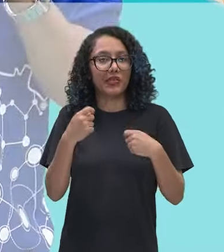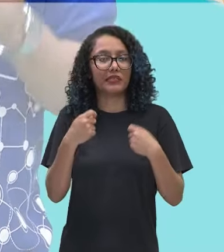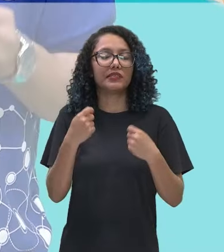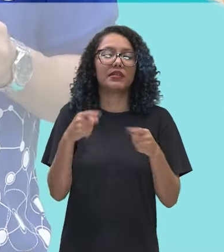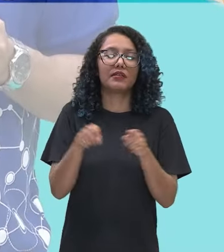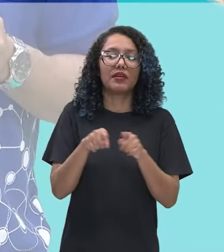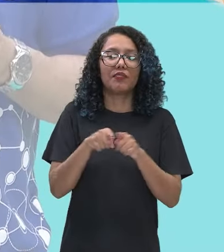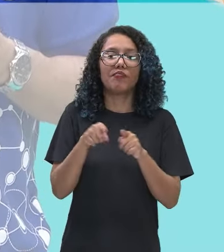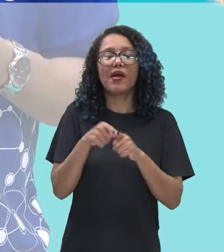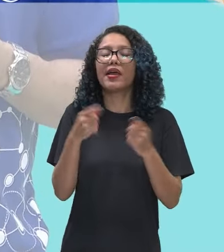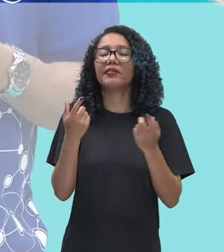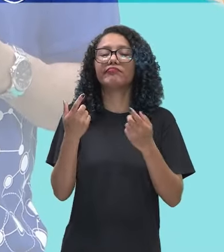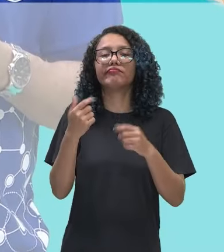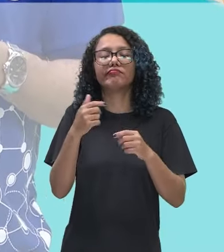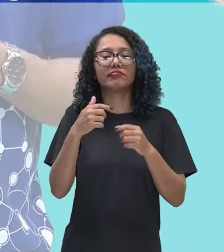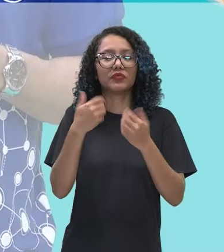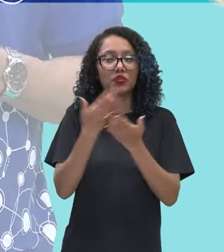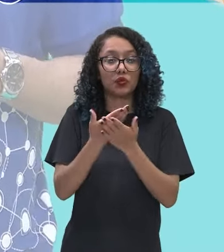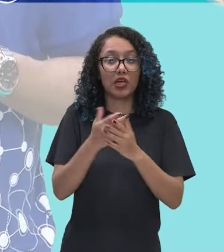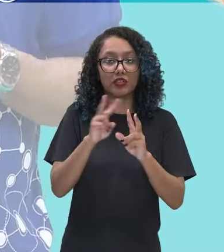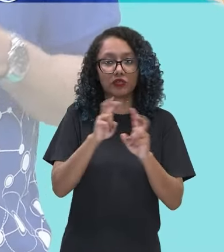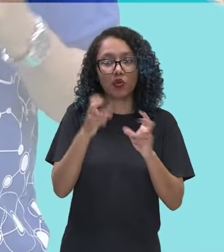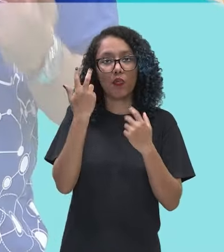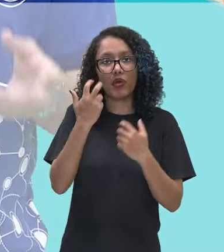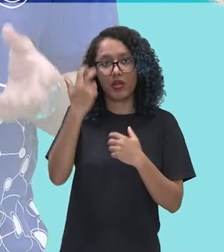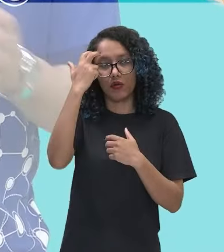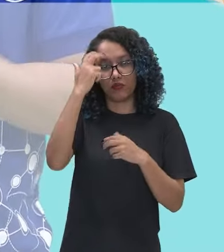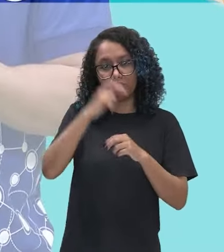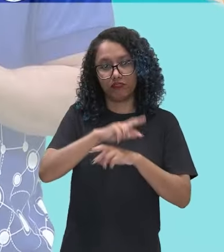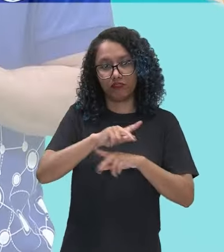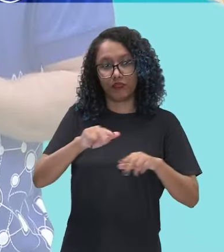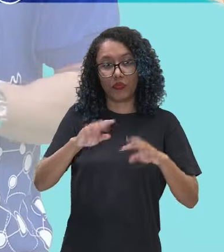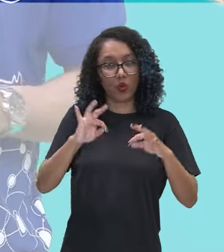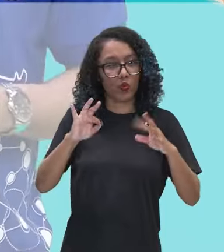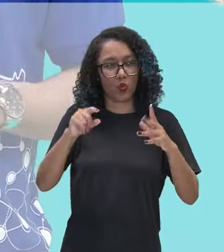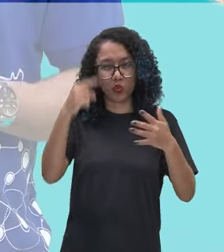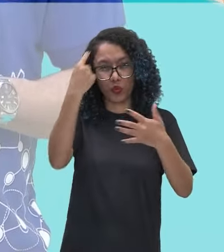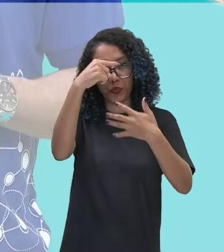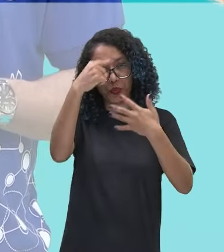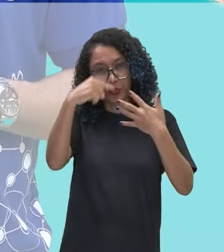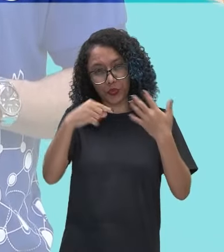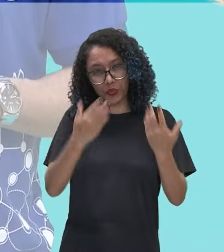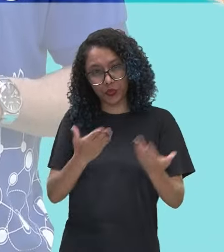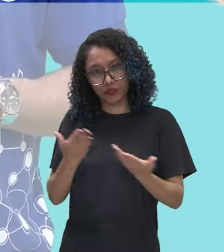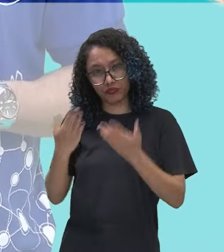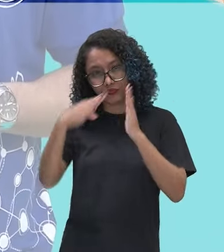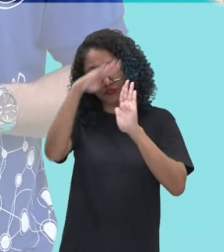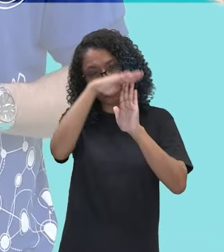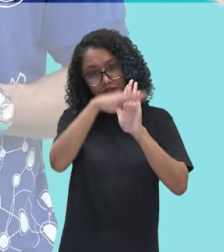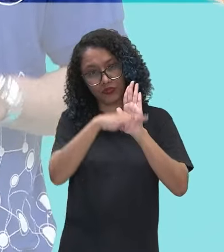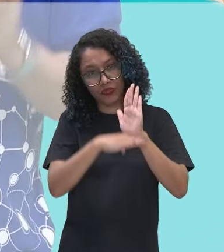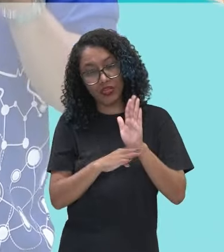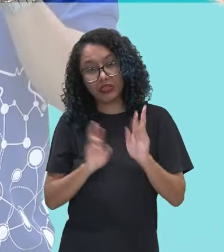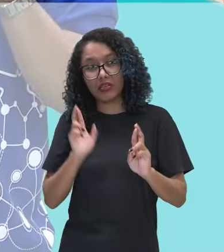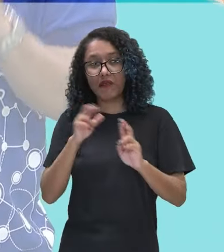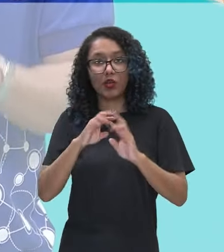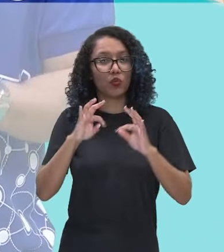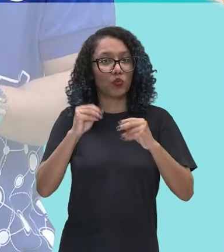certo? Todos esses elementos, eles dizem respeito às práticas corporais. Agora a gente vai ver a definição de cada um